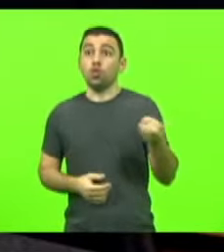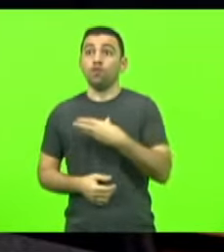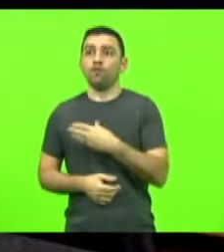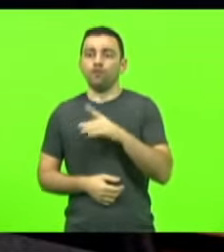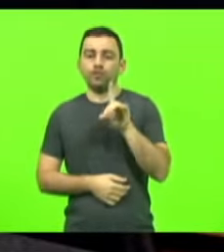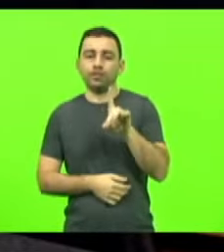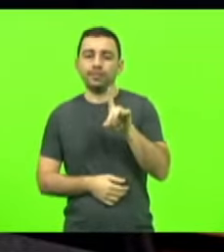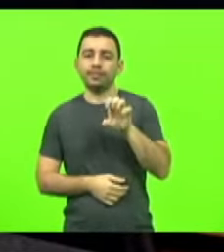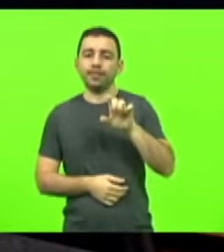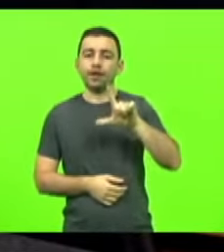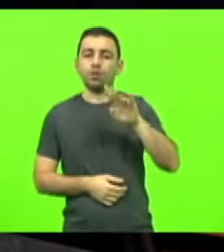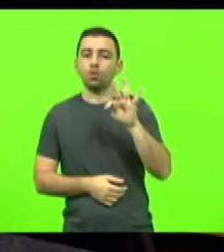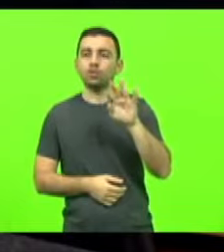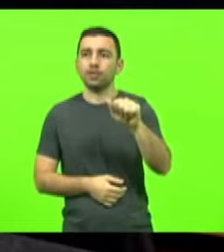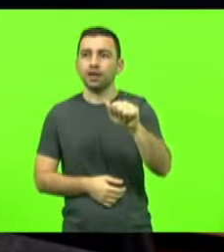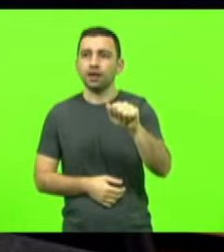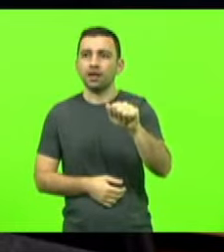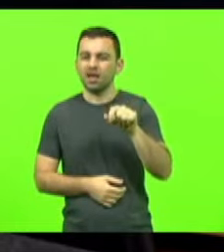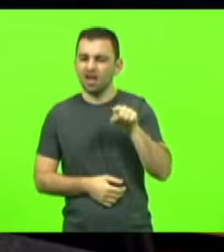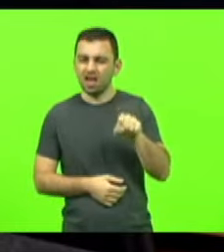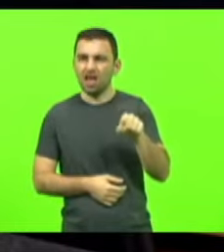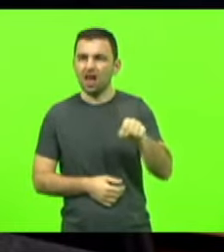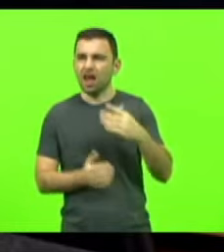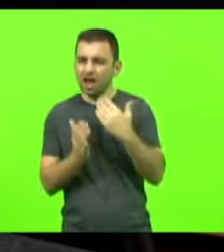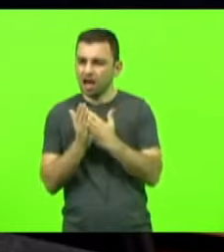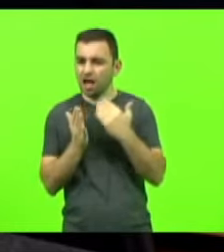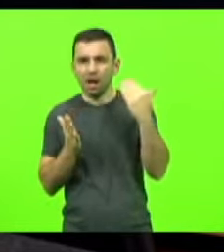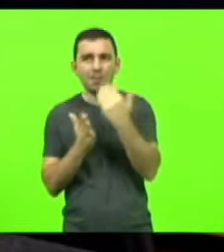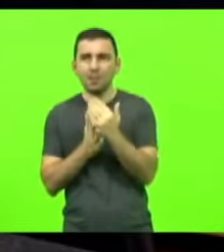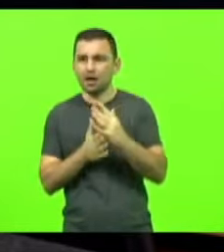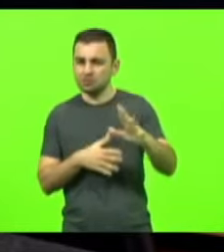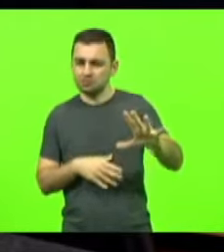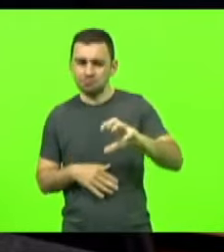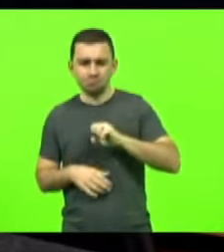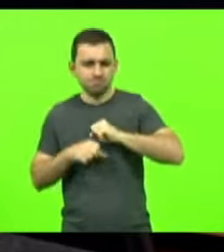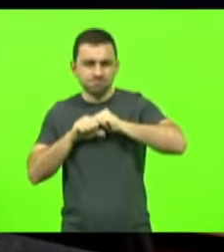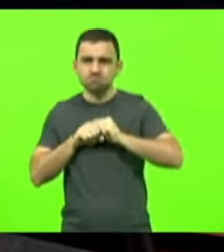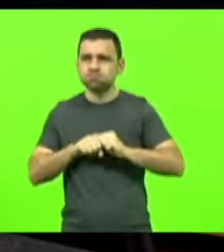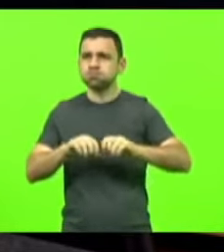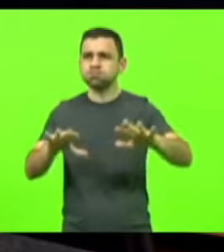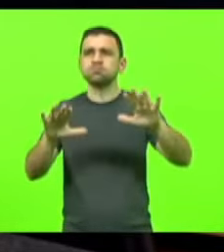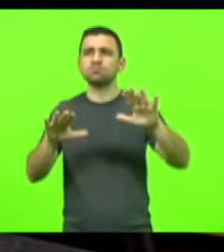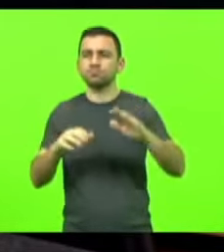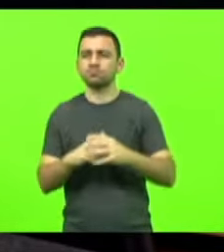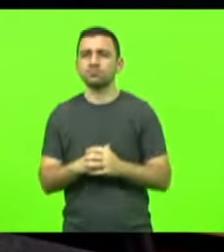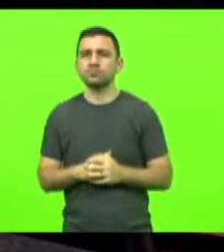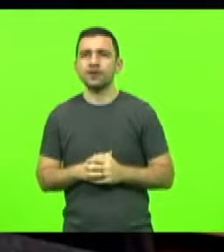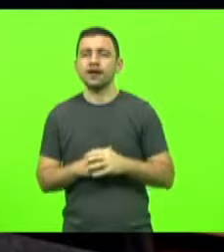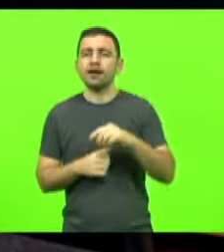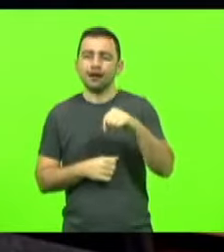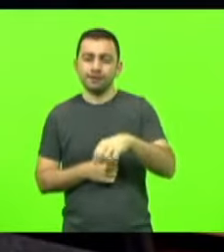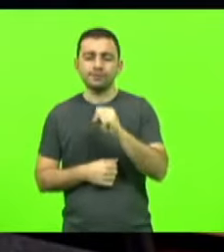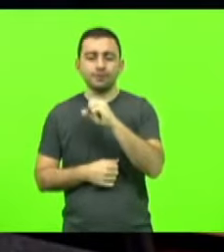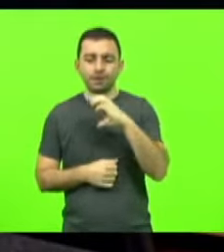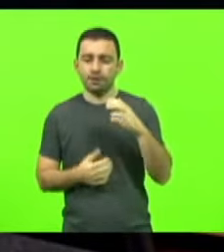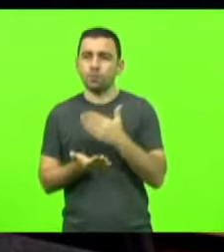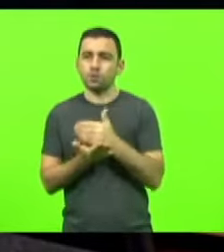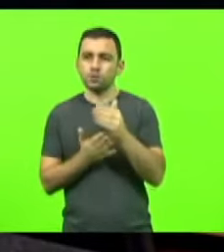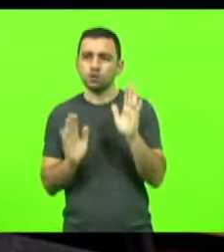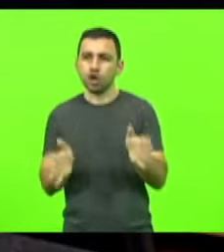cientistas dizem ser mais contagiosa do que qualquer outra, já circulando em Santa Catarina, com mais